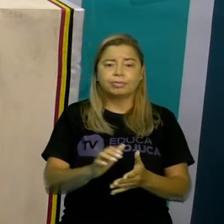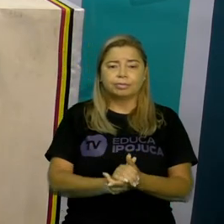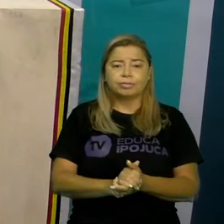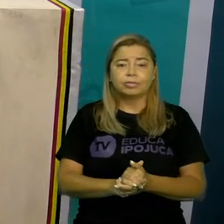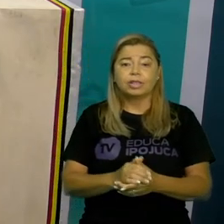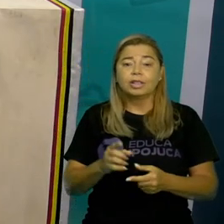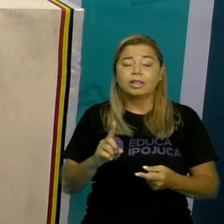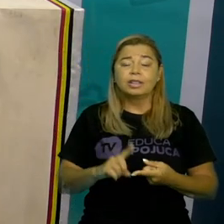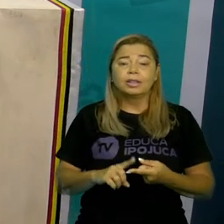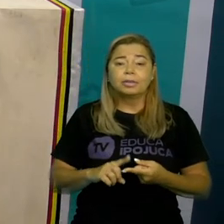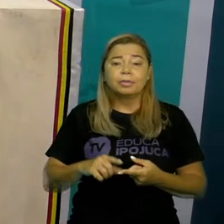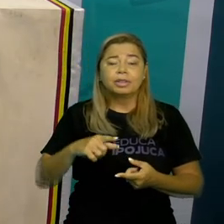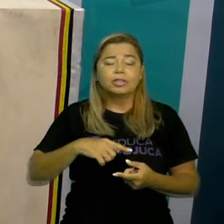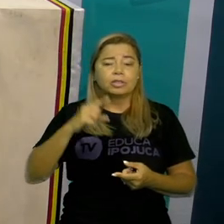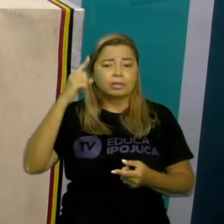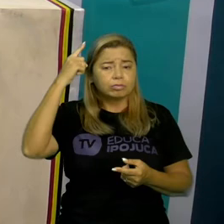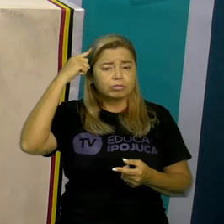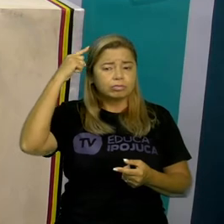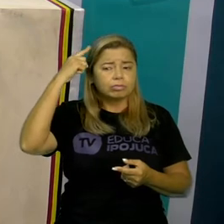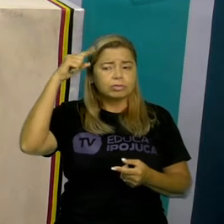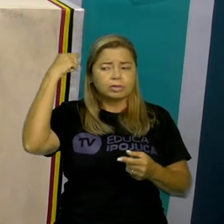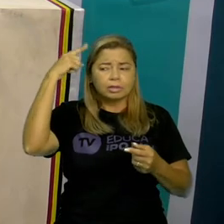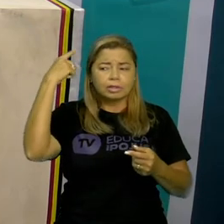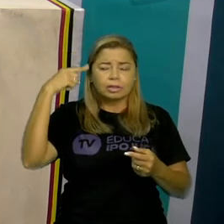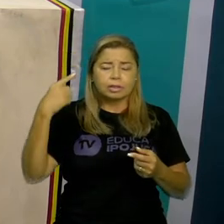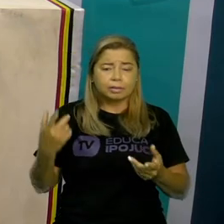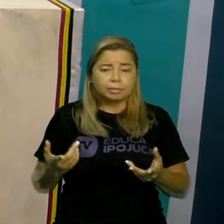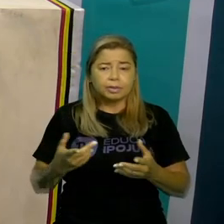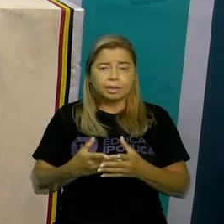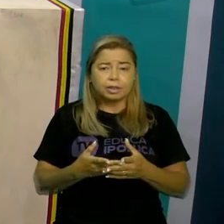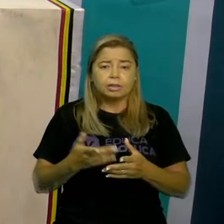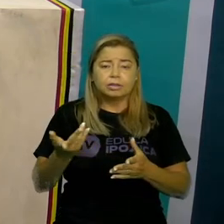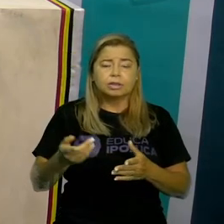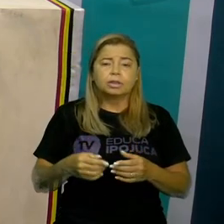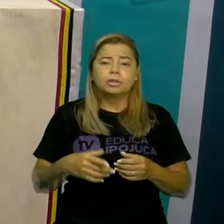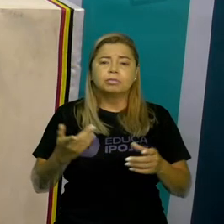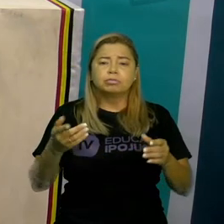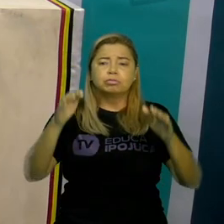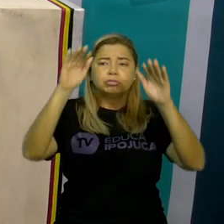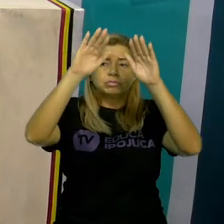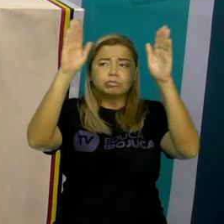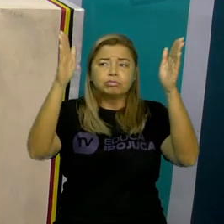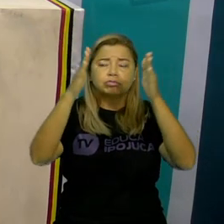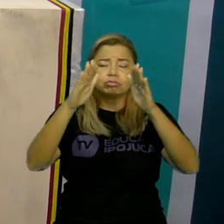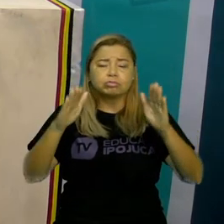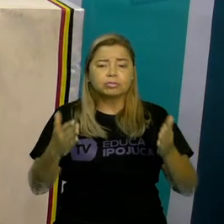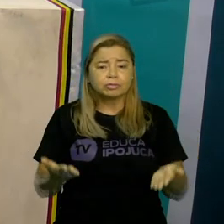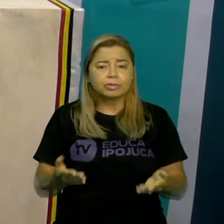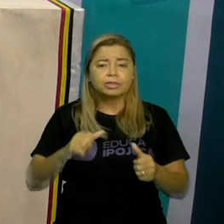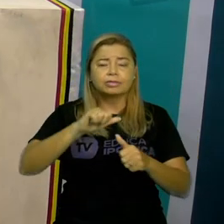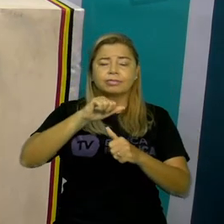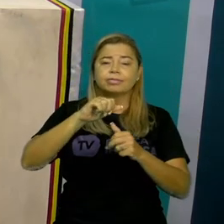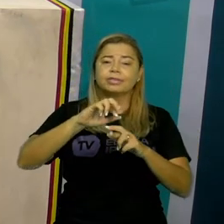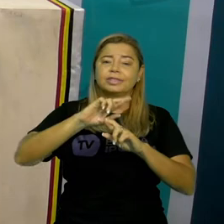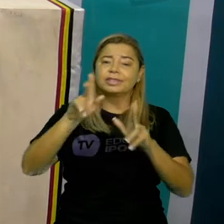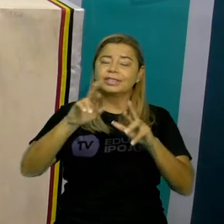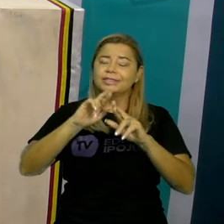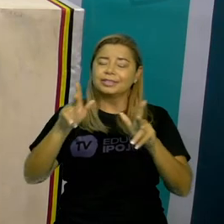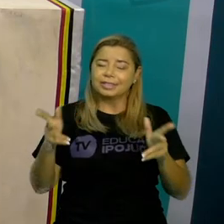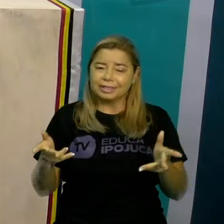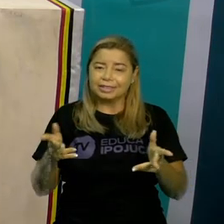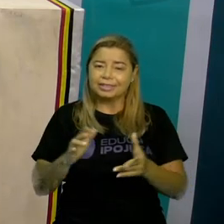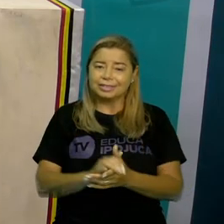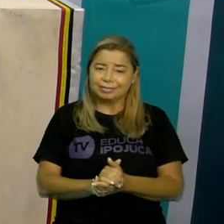também tinham um cabelinho diferente, cada um tinha um formato diferente, porque cada um é assim, do